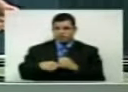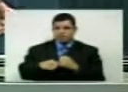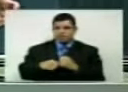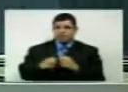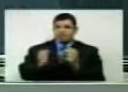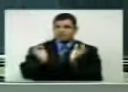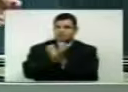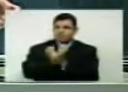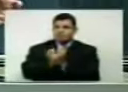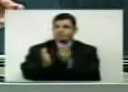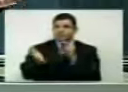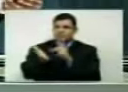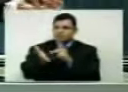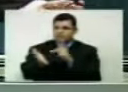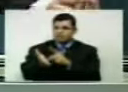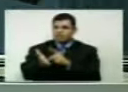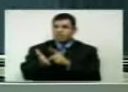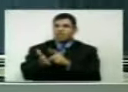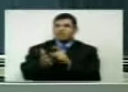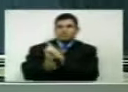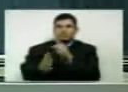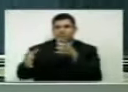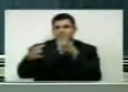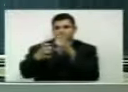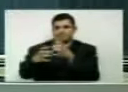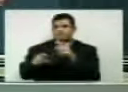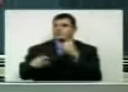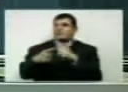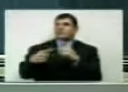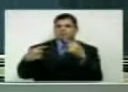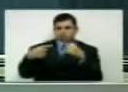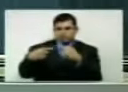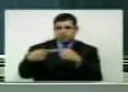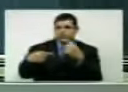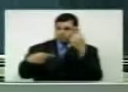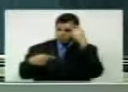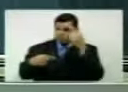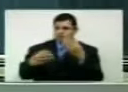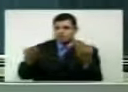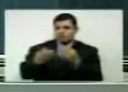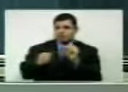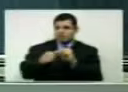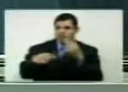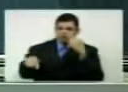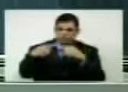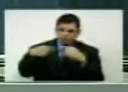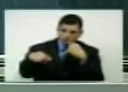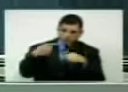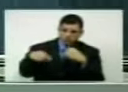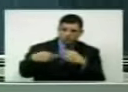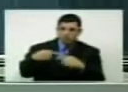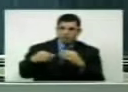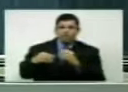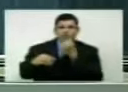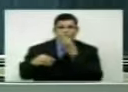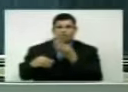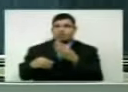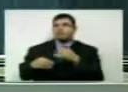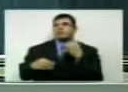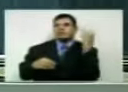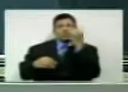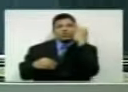pacto. O pacto da verdade, não o pacto de nos enfrentar. E eu concordo, acho que conseguimos hoje fazer um debate elevado, um